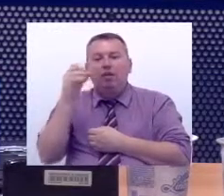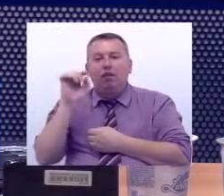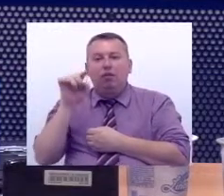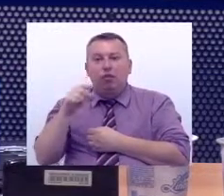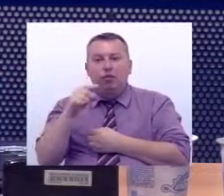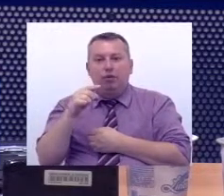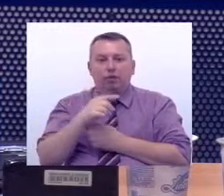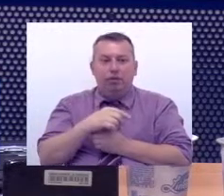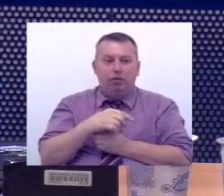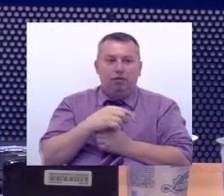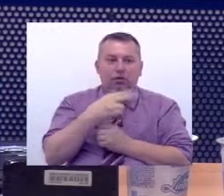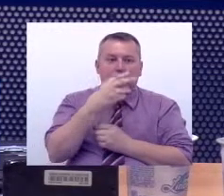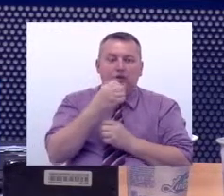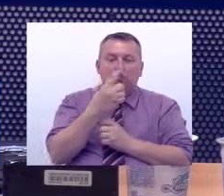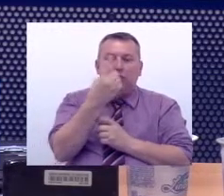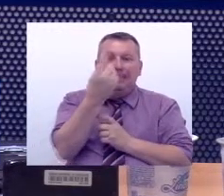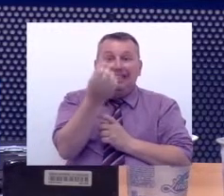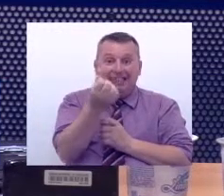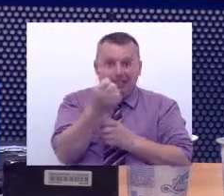2016,